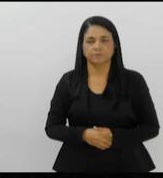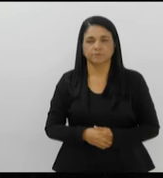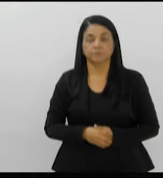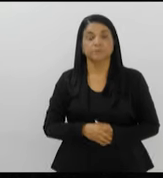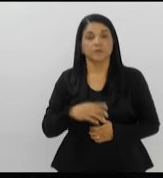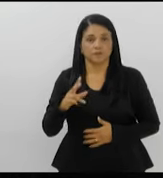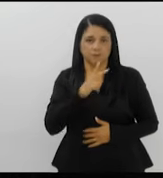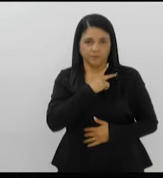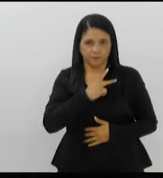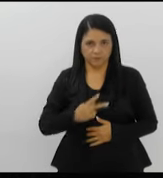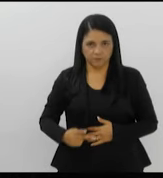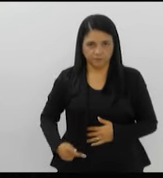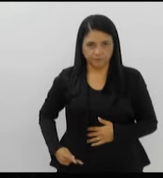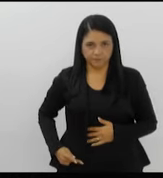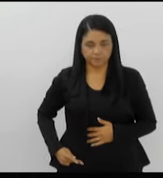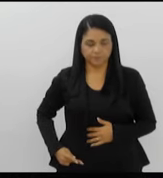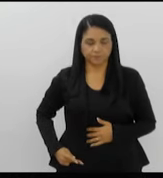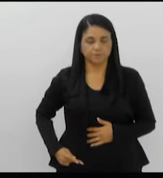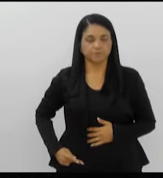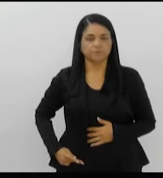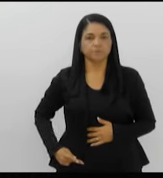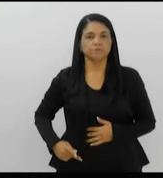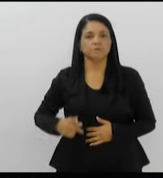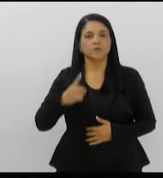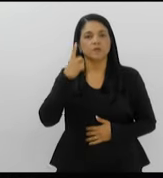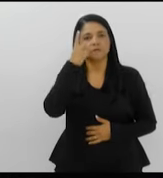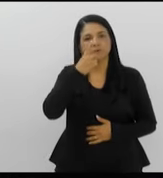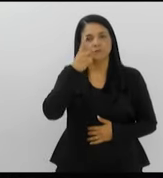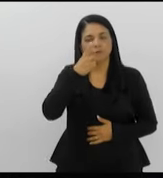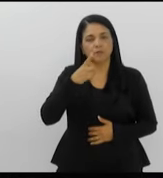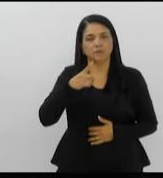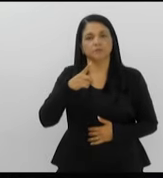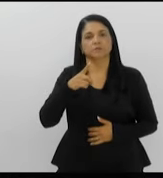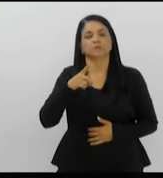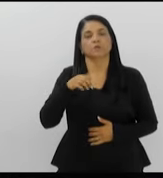Senhor presidente, deputado Rodrigo Bacelar,